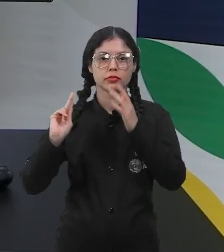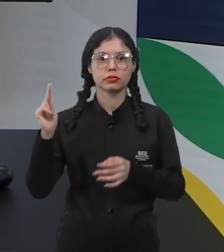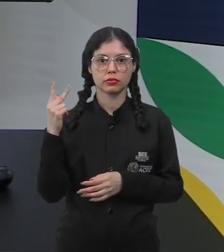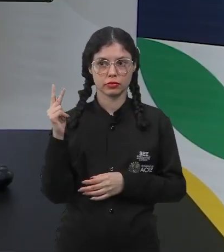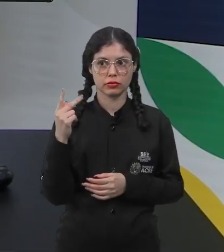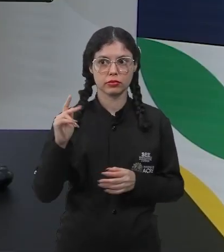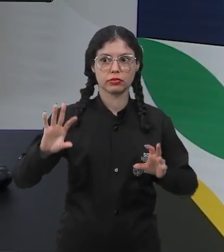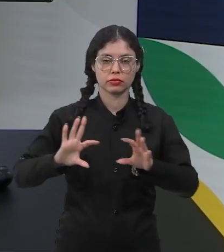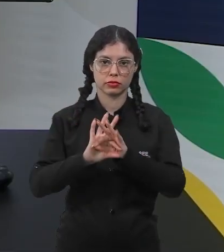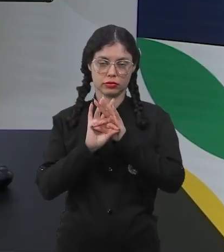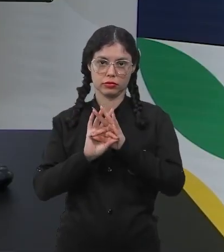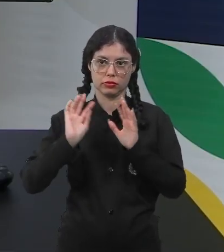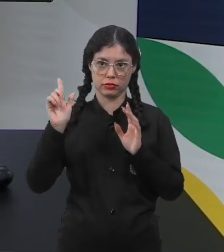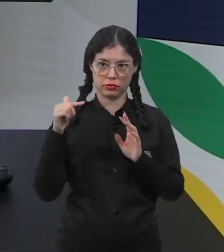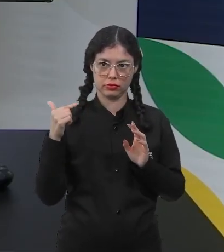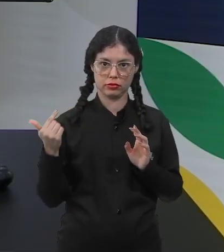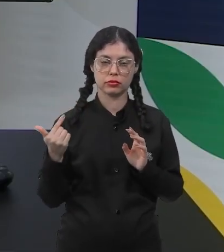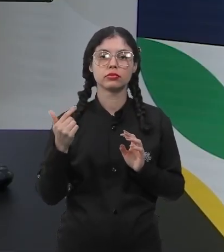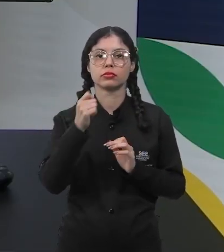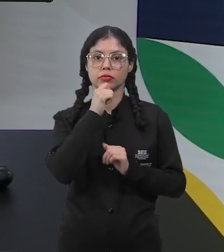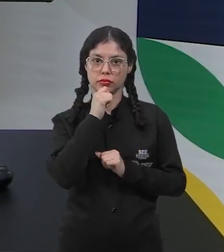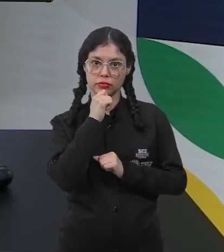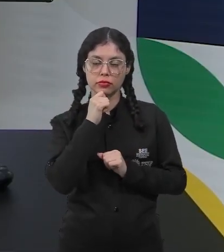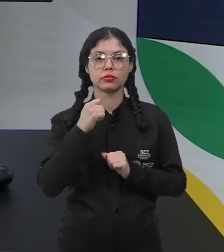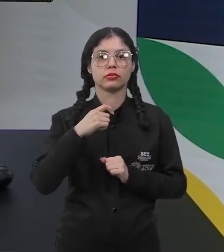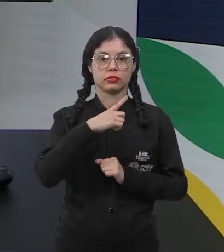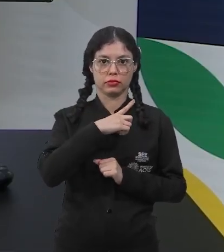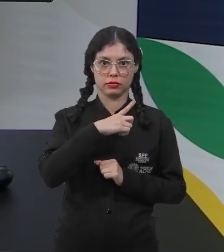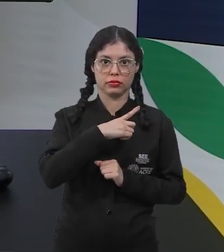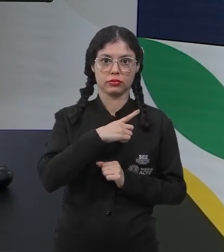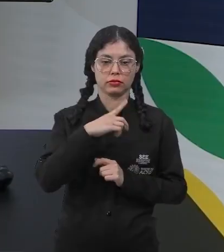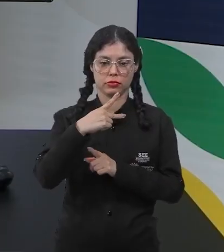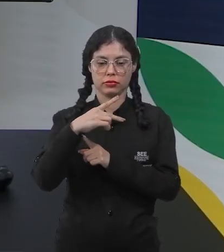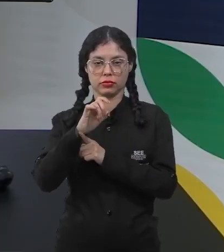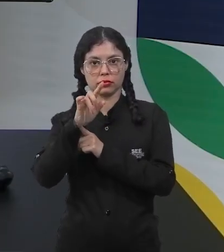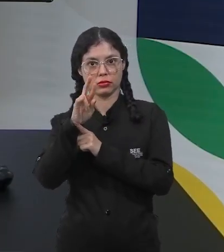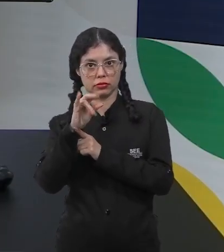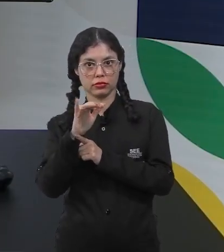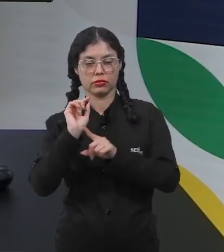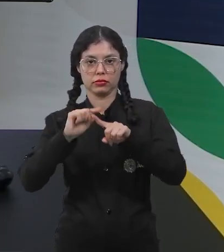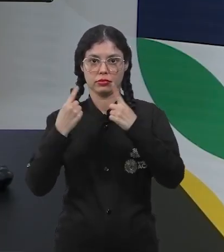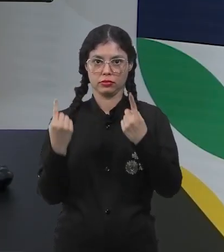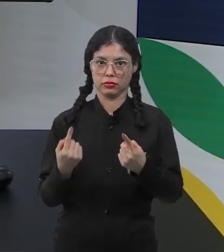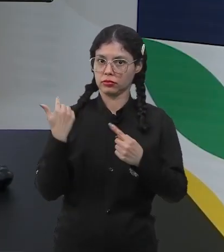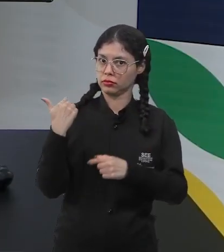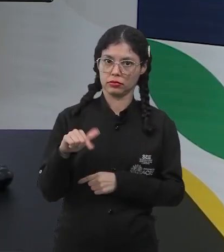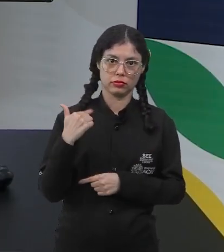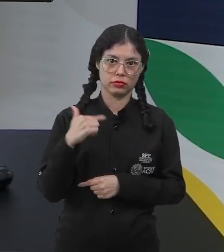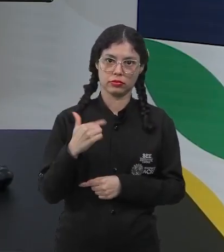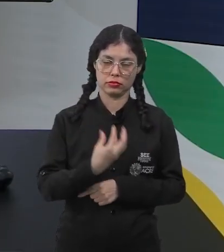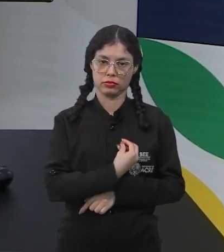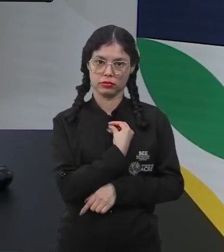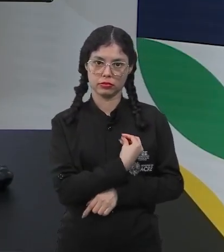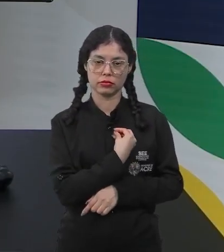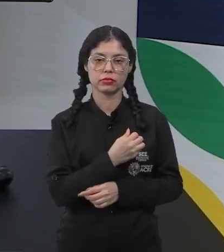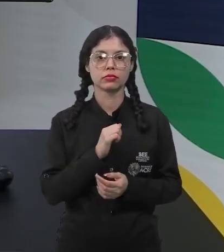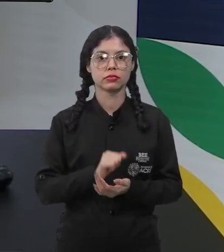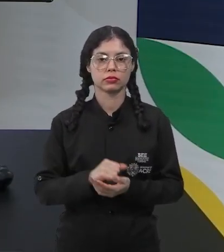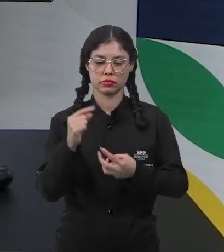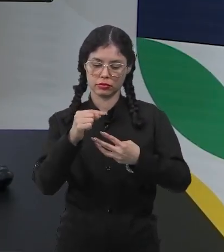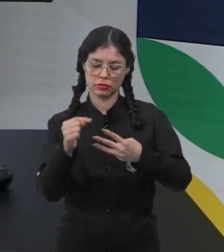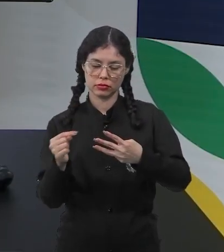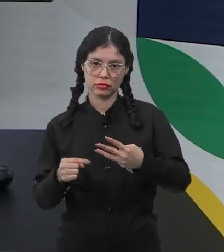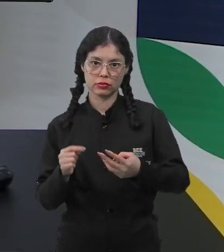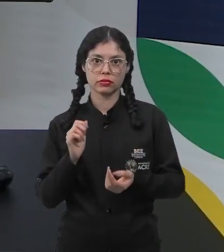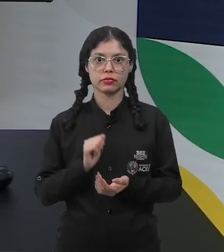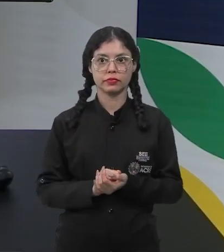com um outro composto que seja polar, porém não tem a presença desses 3 primeiros